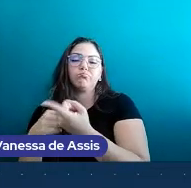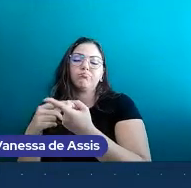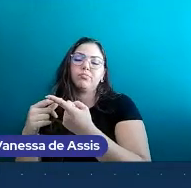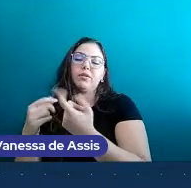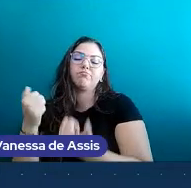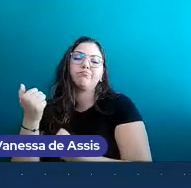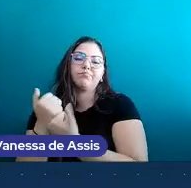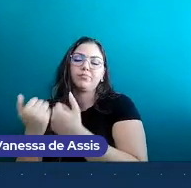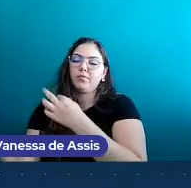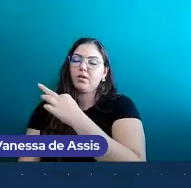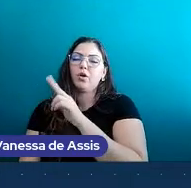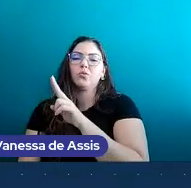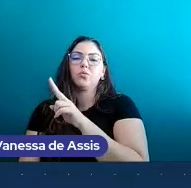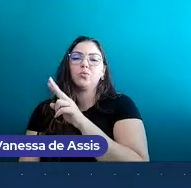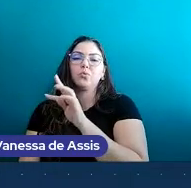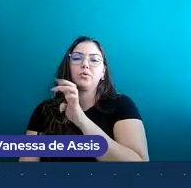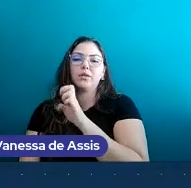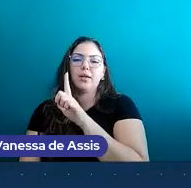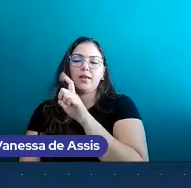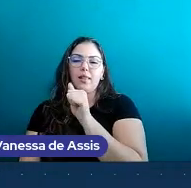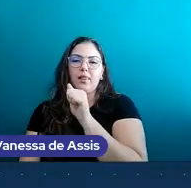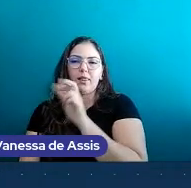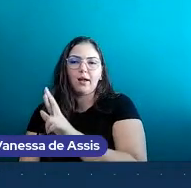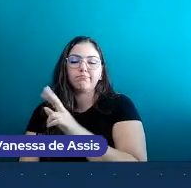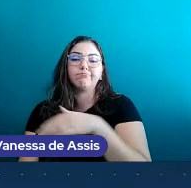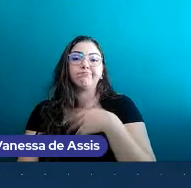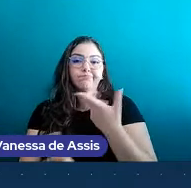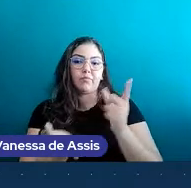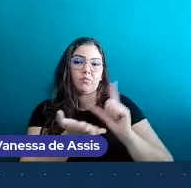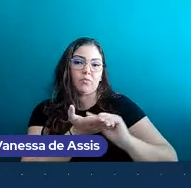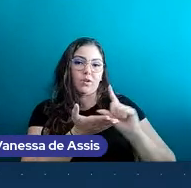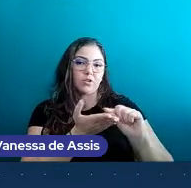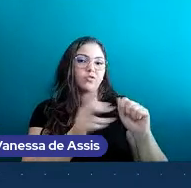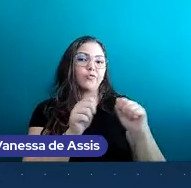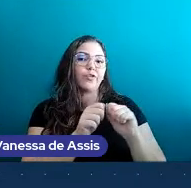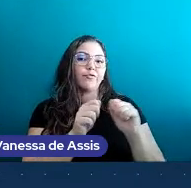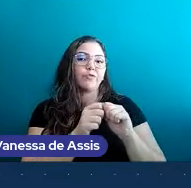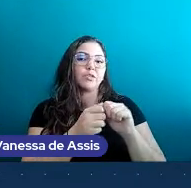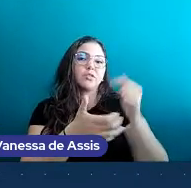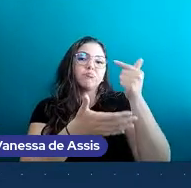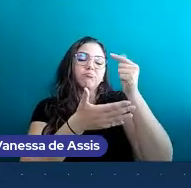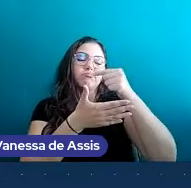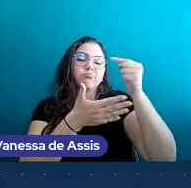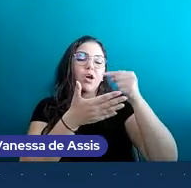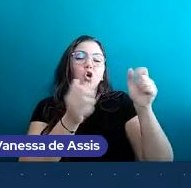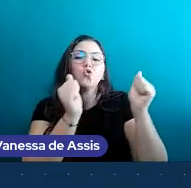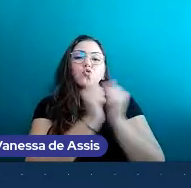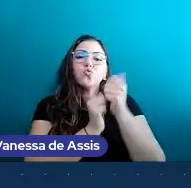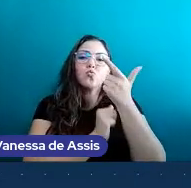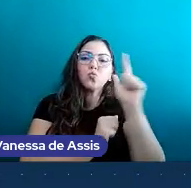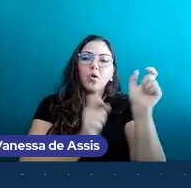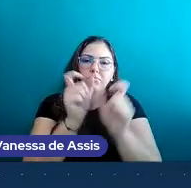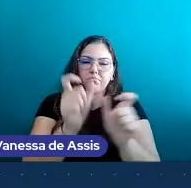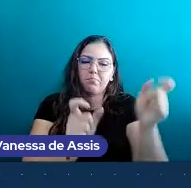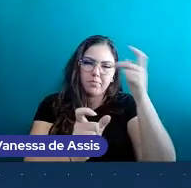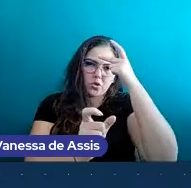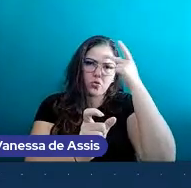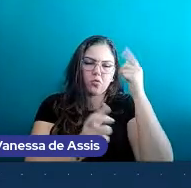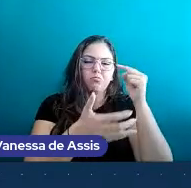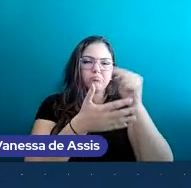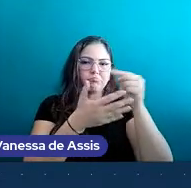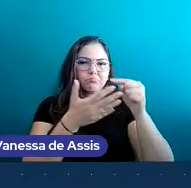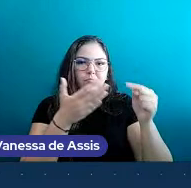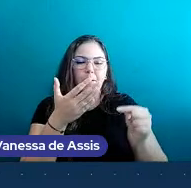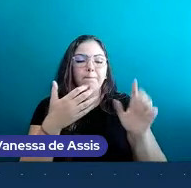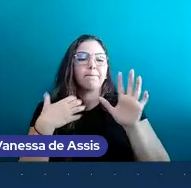Lucas. E aí, os resultados mostram uma série de questões bem importantes e a gente procurou